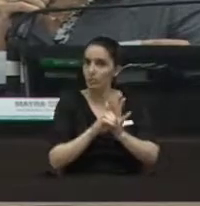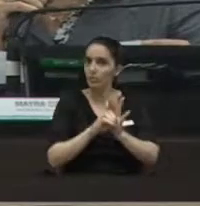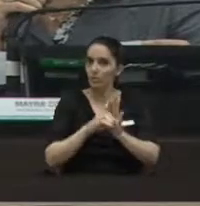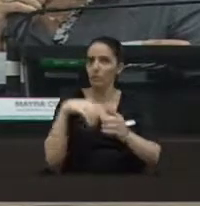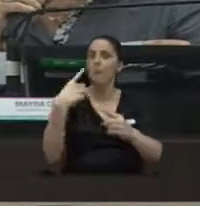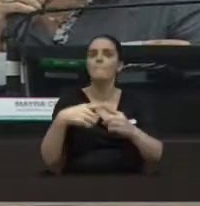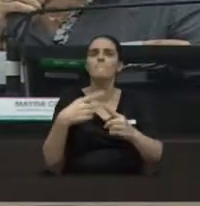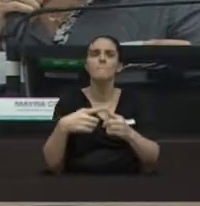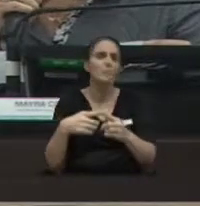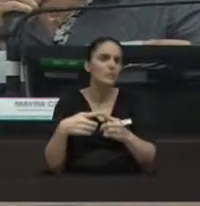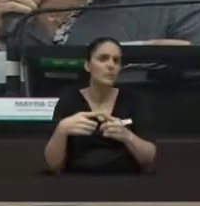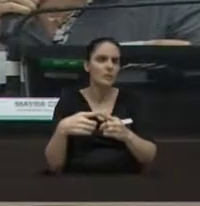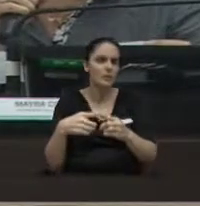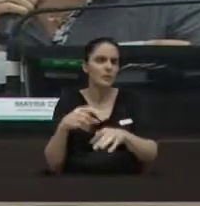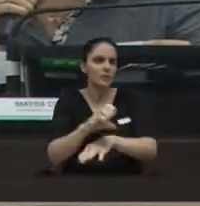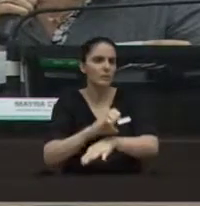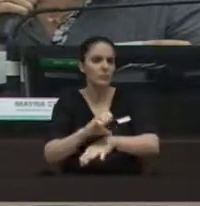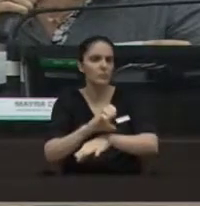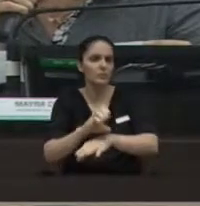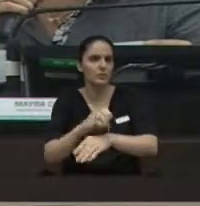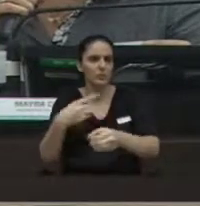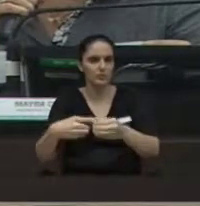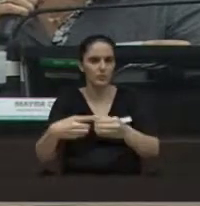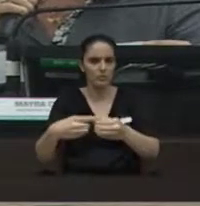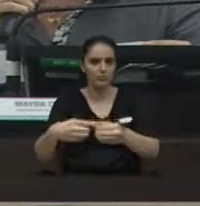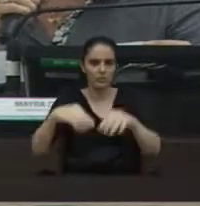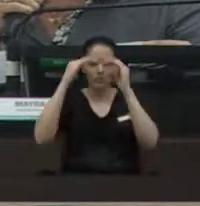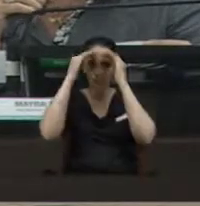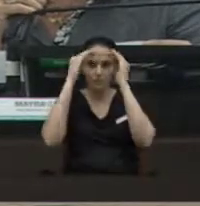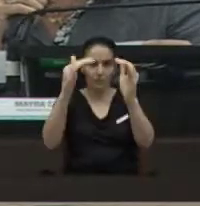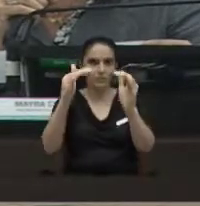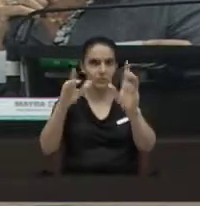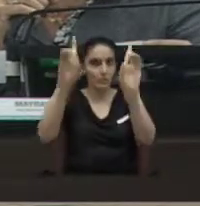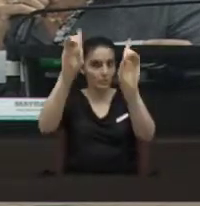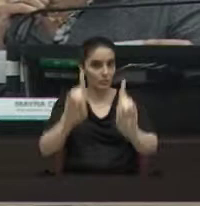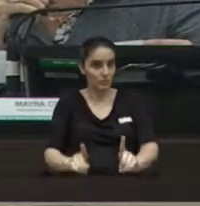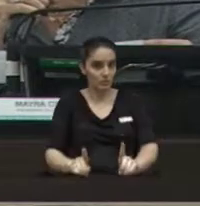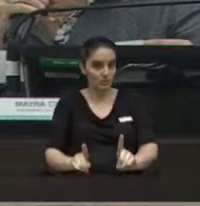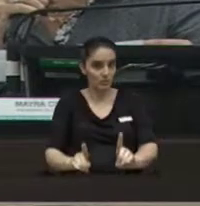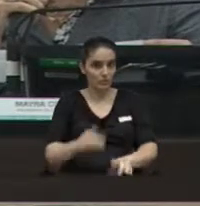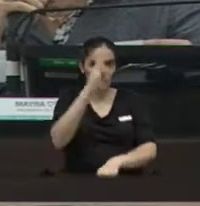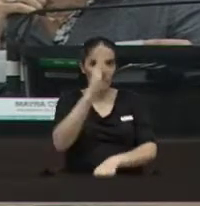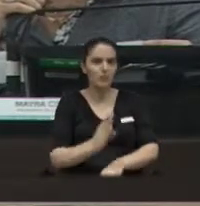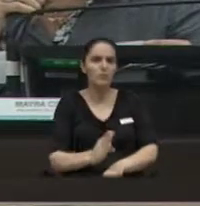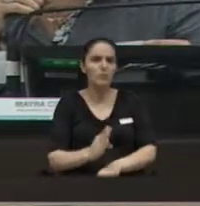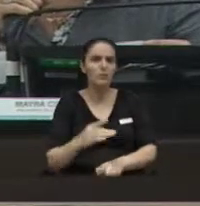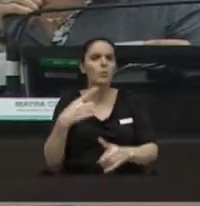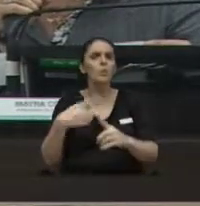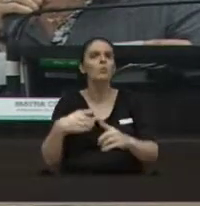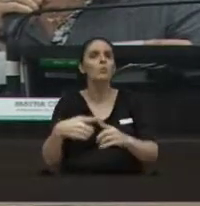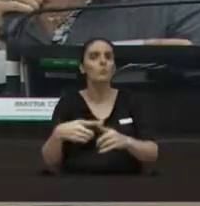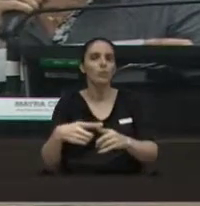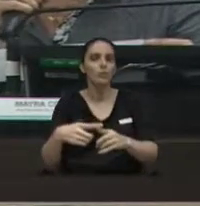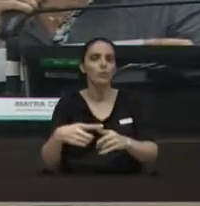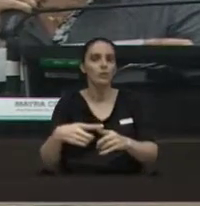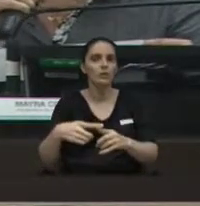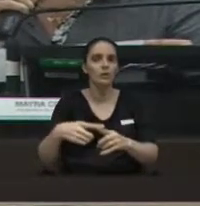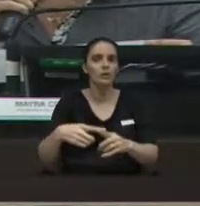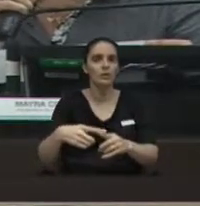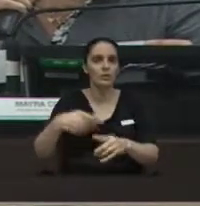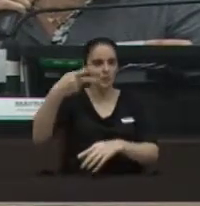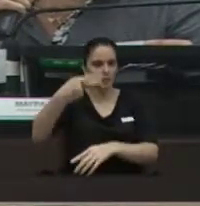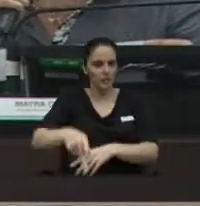outros estados e municípios cumprem lei para deficientes sobre gratuidade? E por que daqui vai cortar, pois